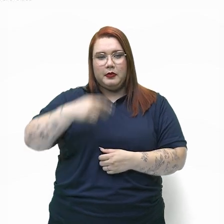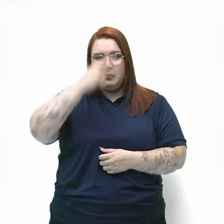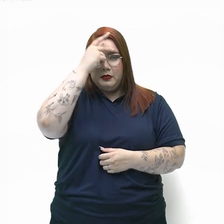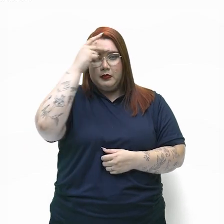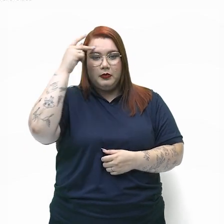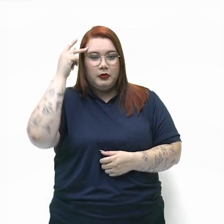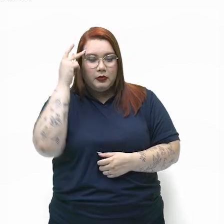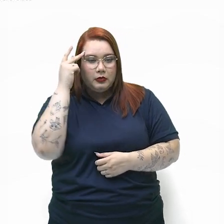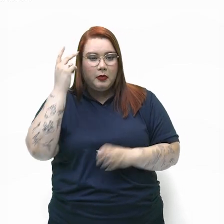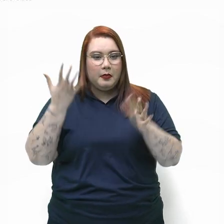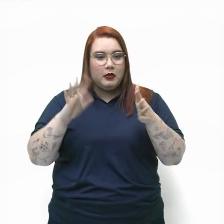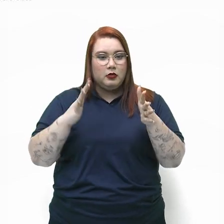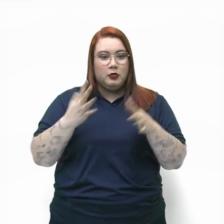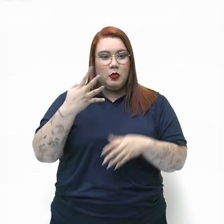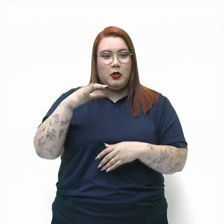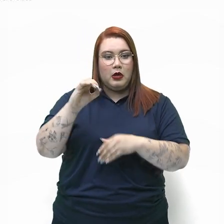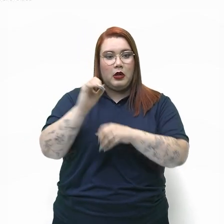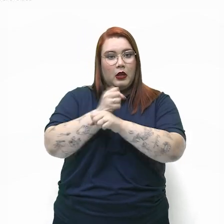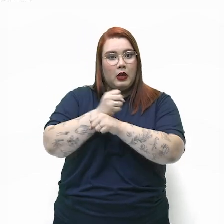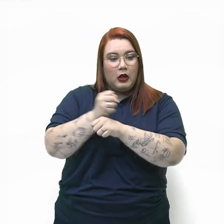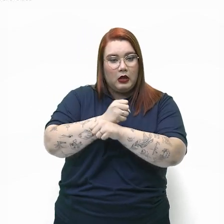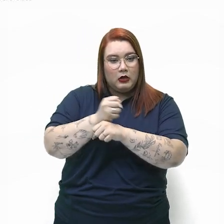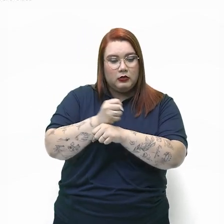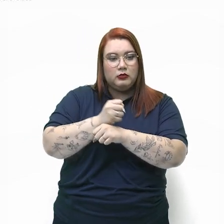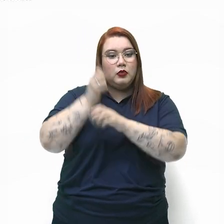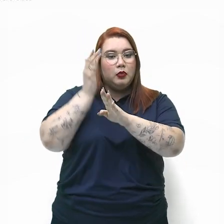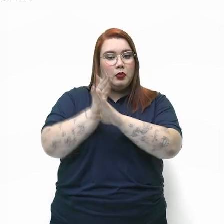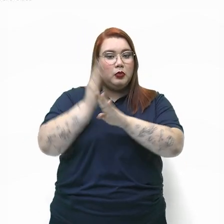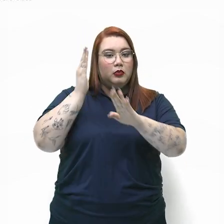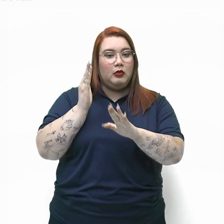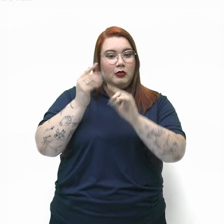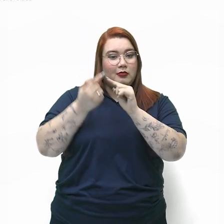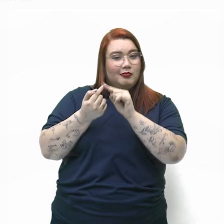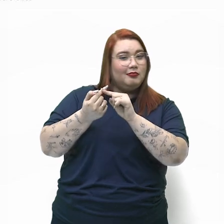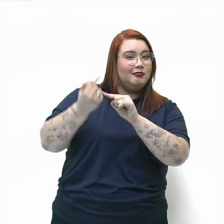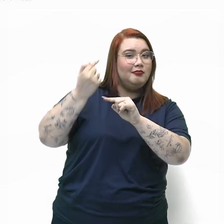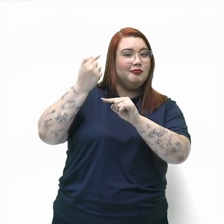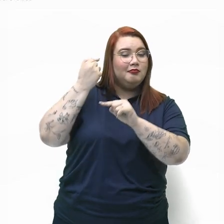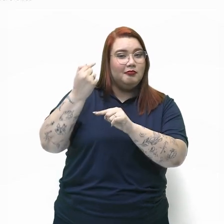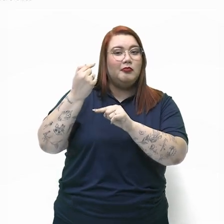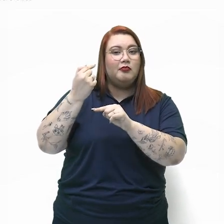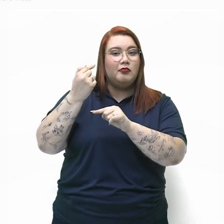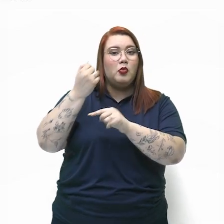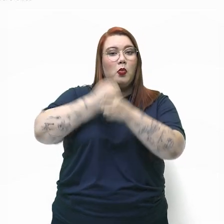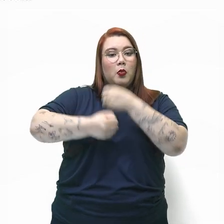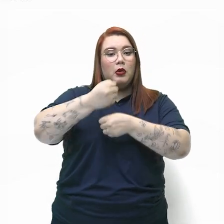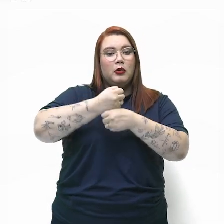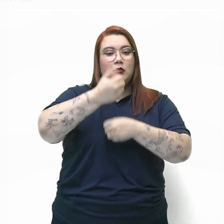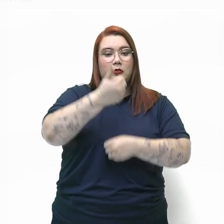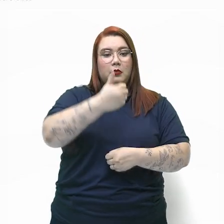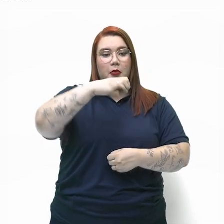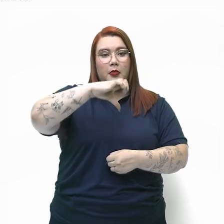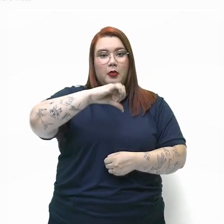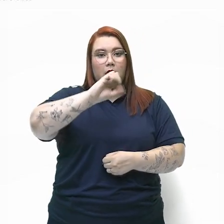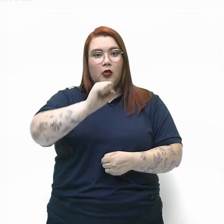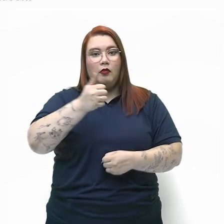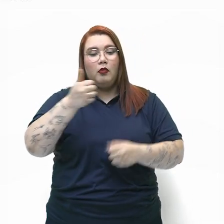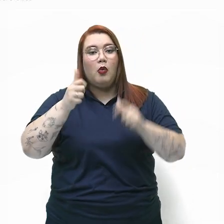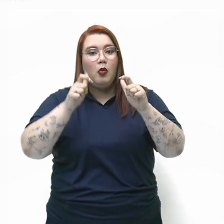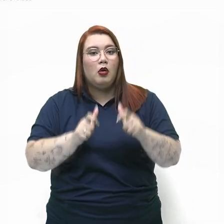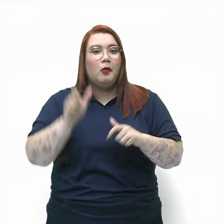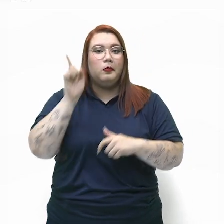pouco mais de 4 décadas, desde o seu descobrimento, pela primeira vez nos Estados Unidos